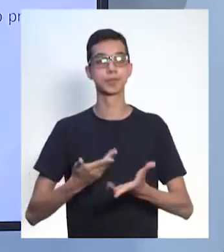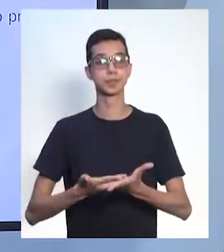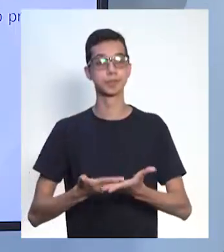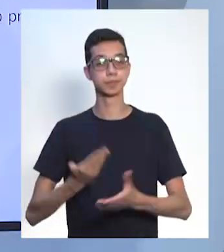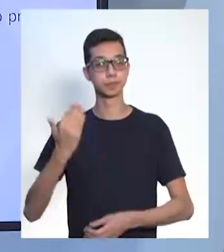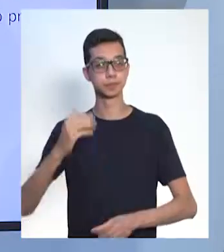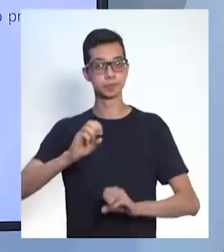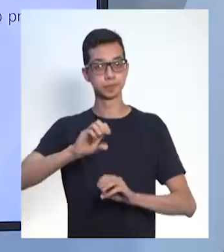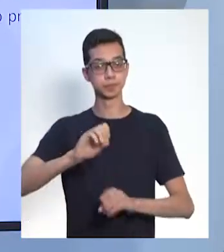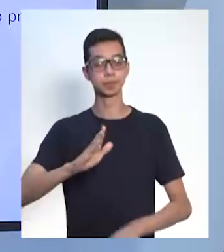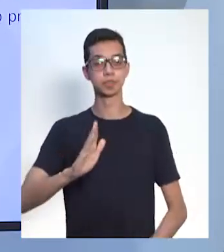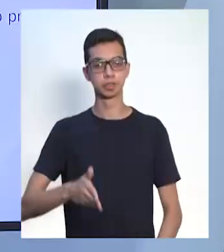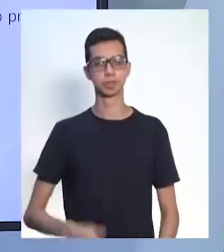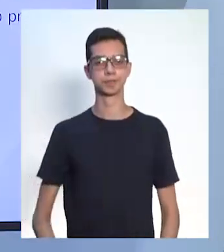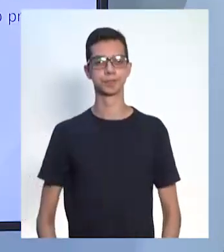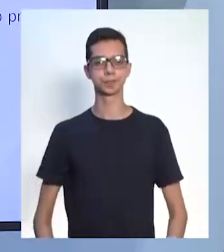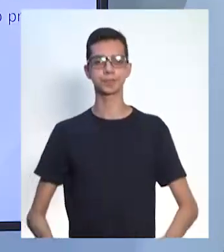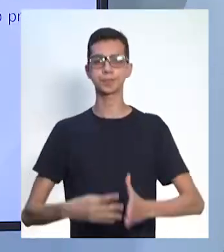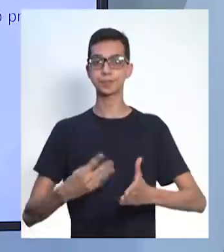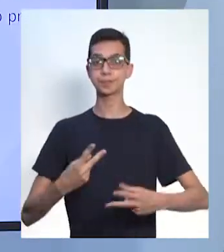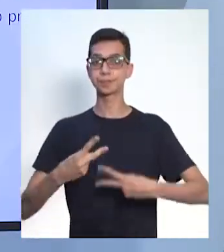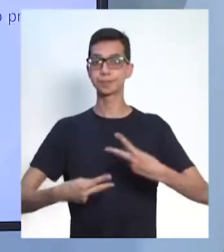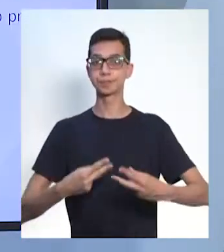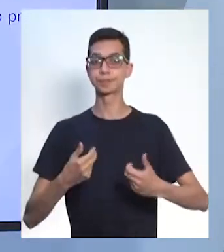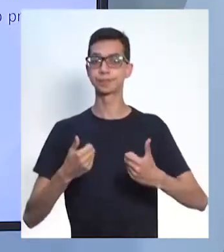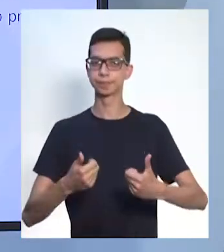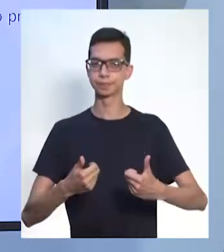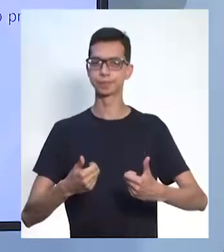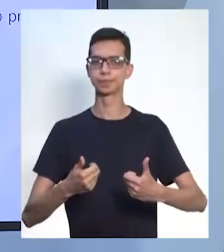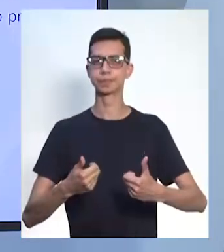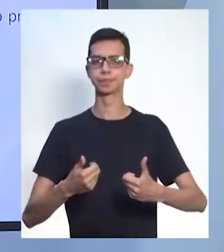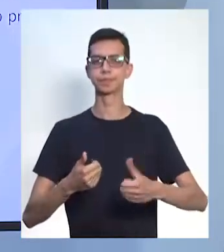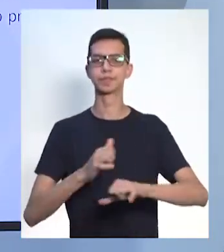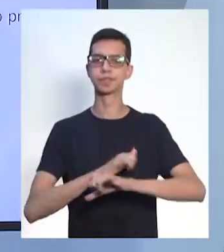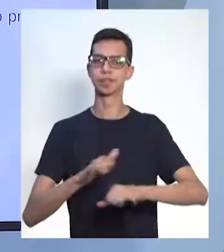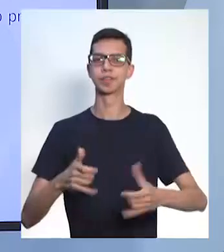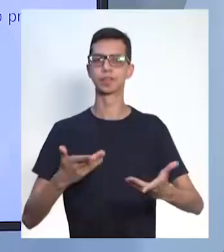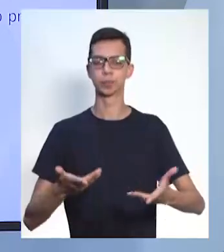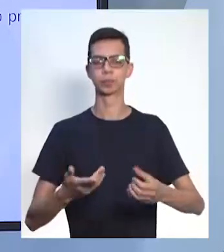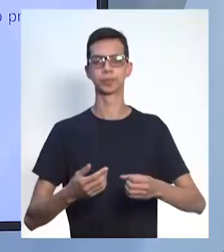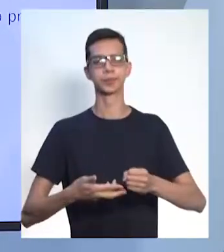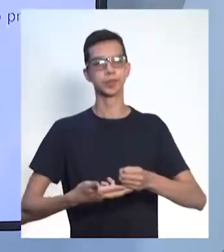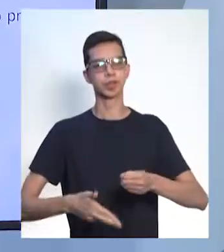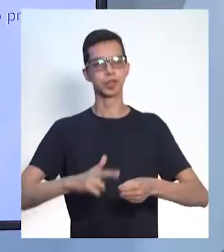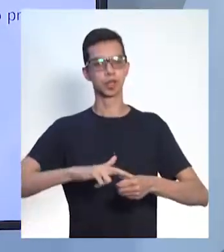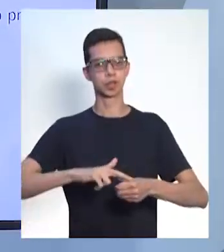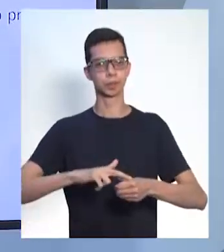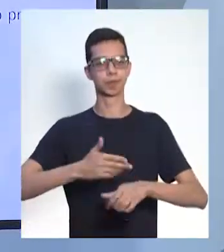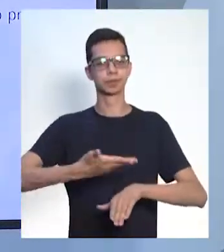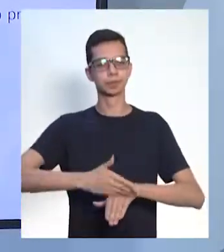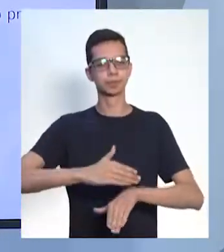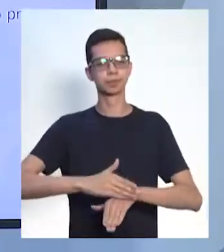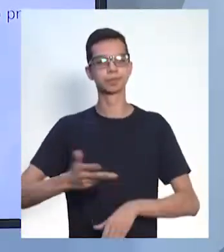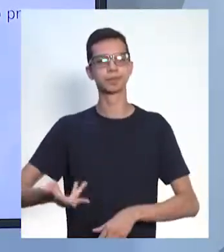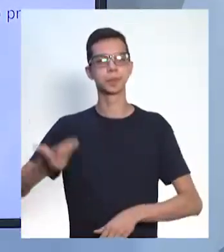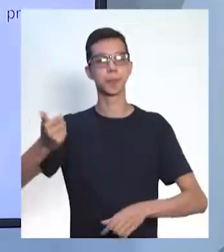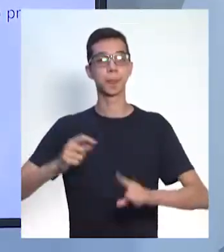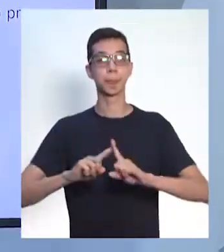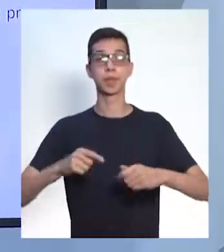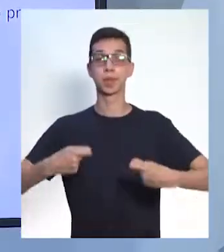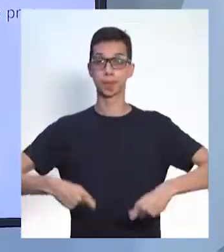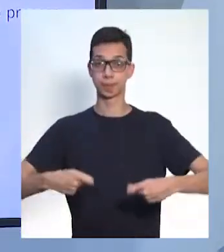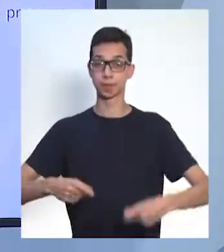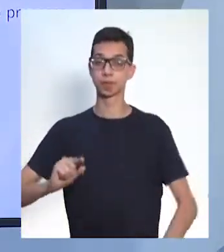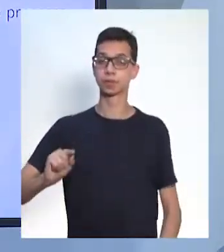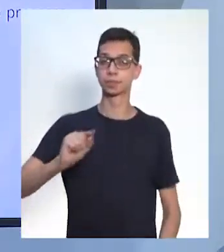E no quarto bimestre a gente está fazendo isso, tá ok? Então a gente está retomando essas habilidades. Mas a gente precisa muito aí dessa participação, né?